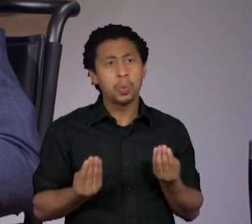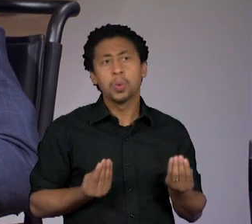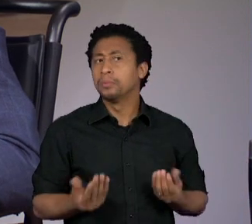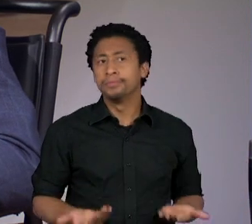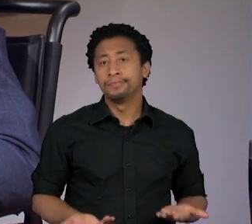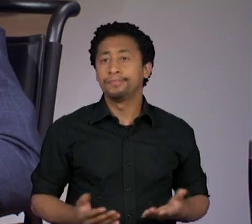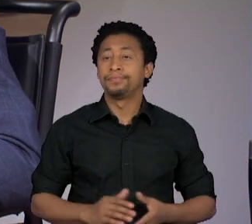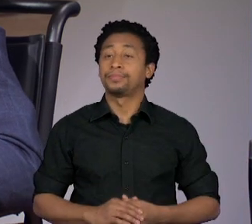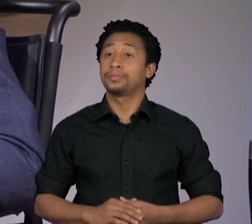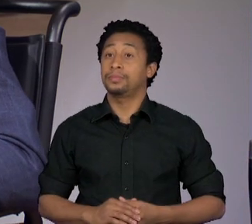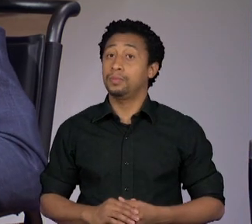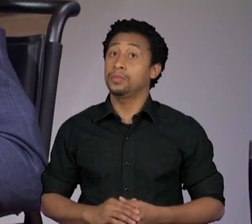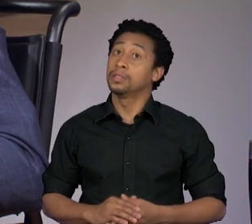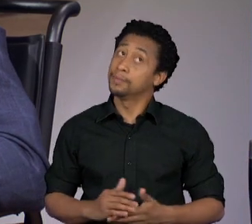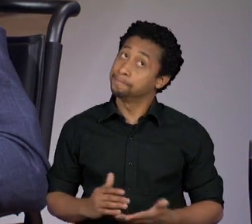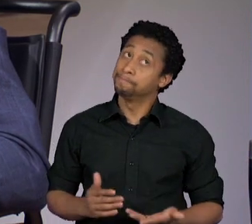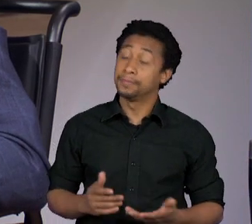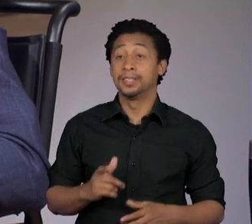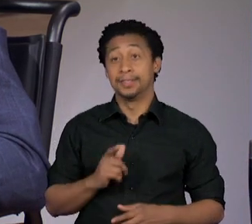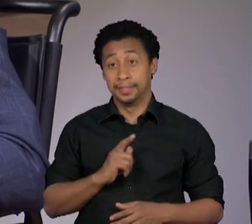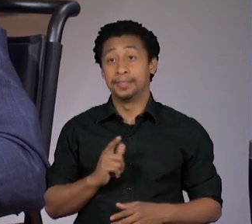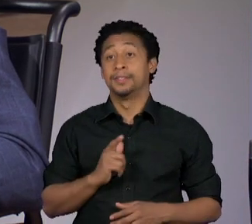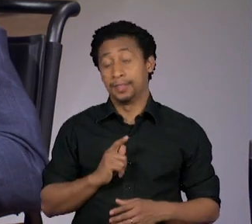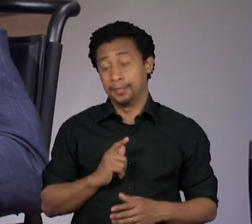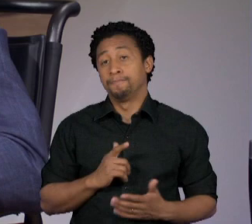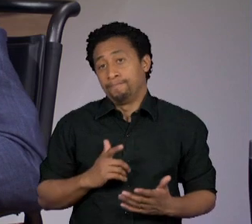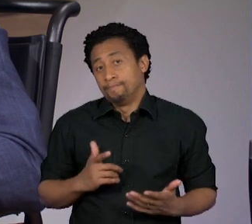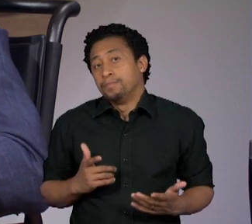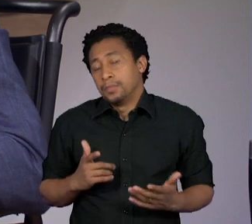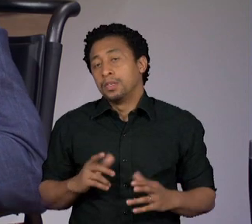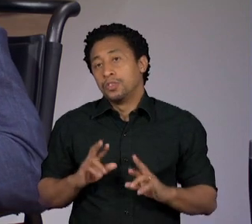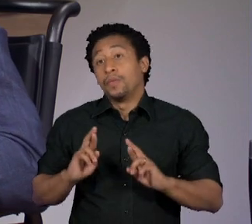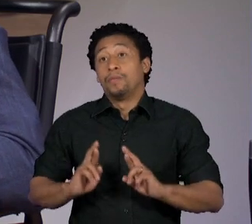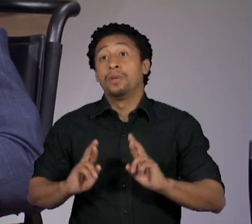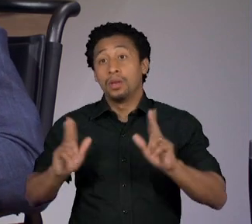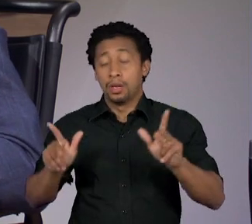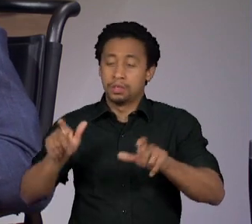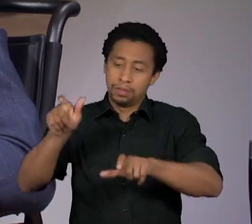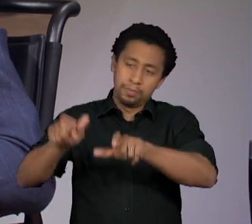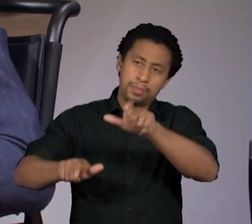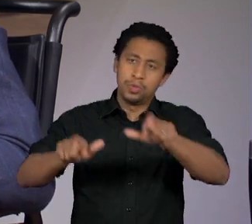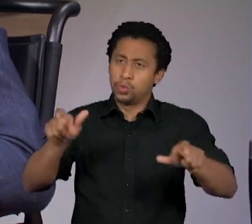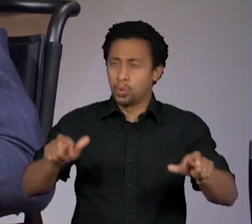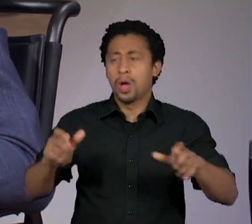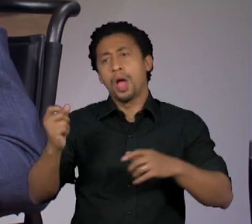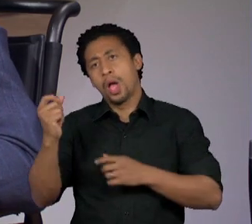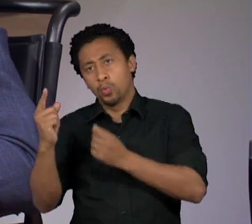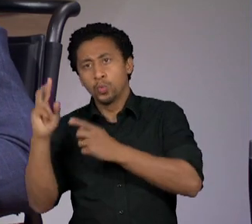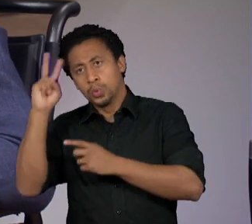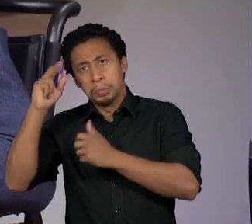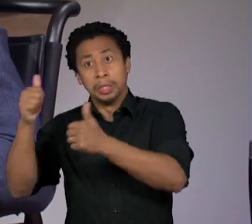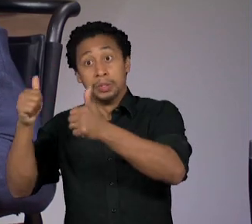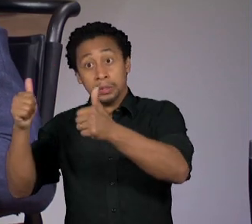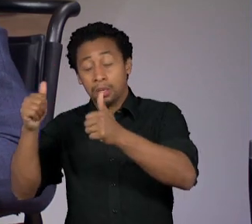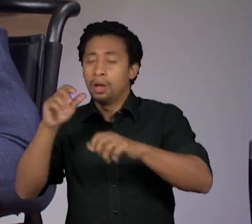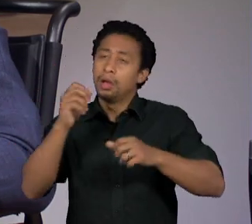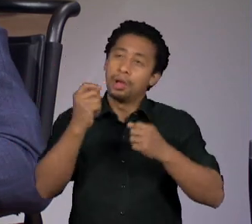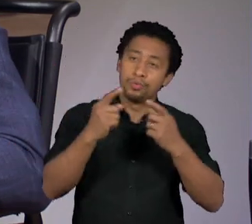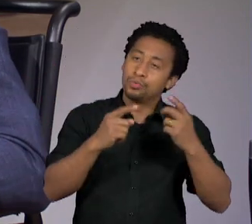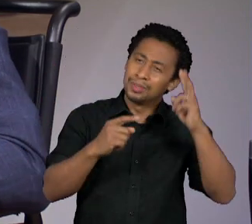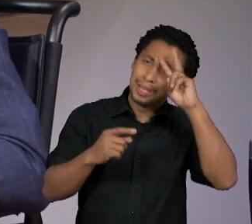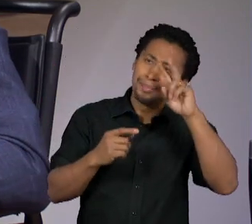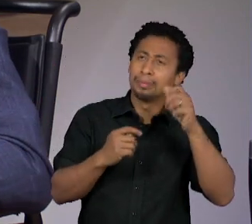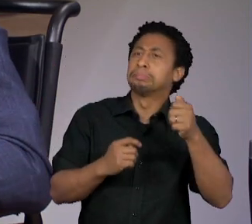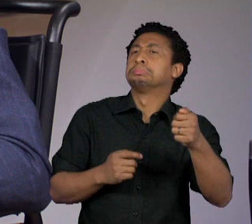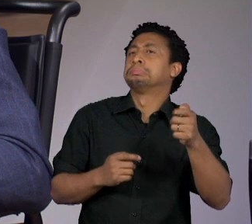uma diferença, vamos dizer assim, biológica, né, da memória de algumas pessoas, né? Eu estudei um grupo de